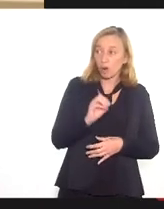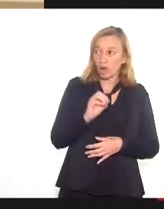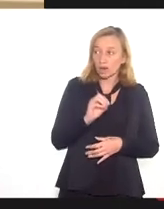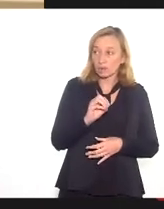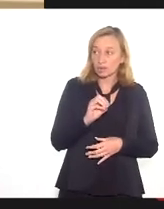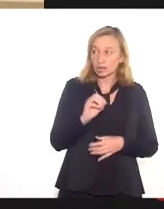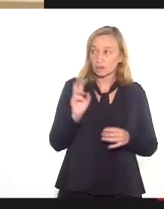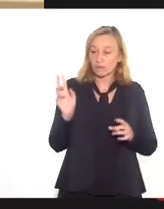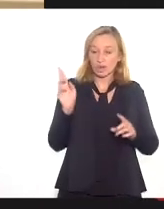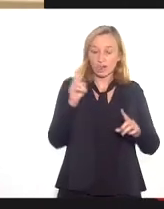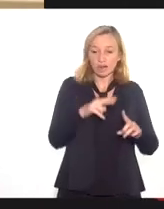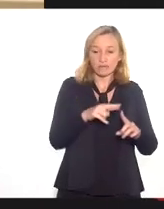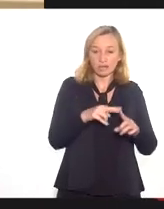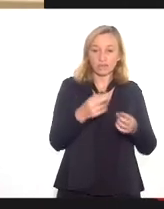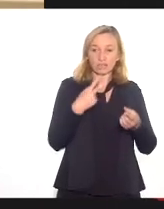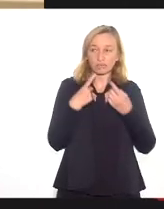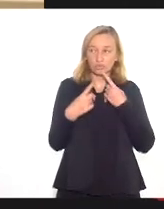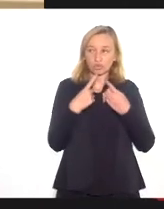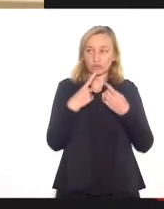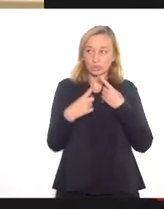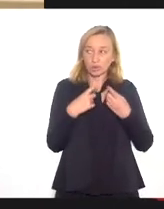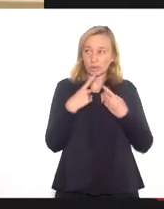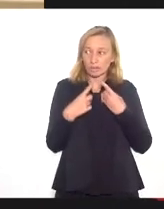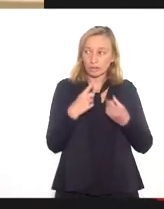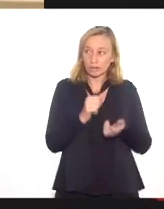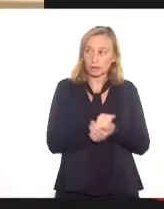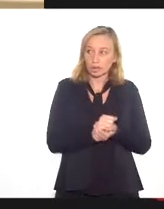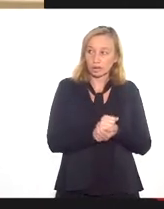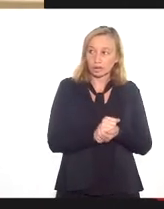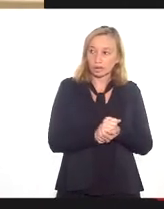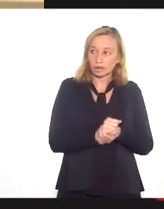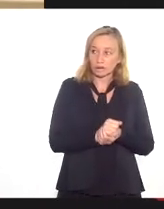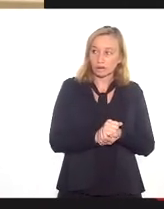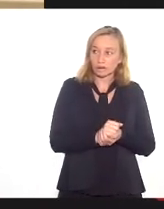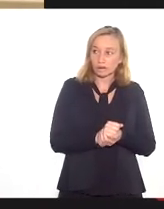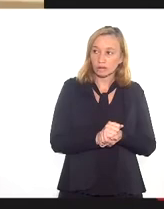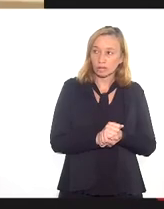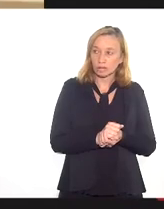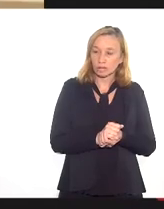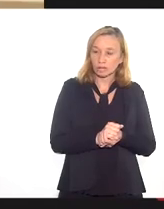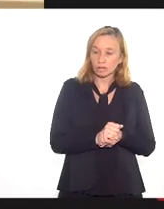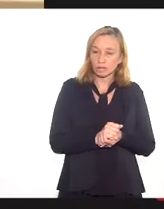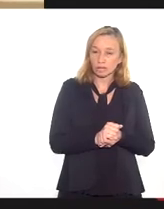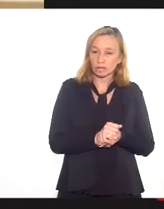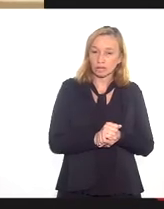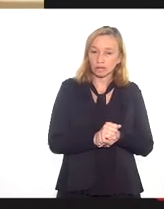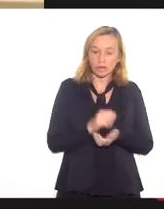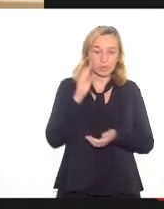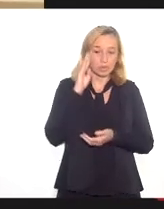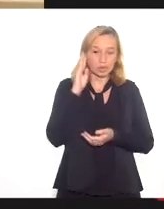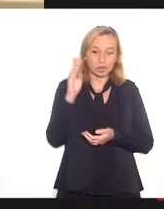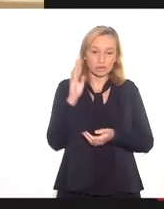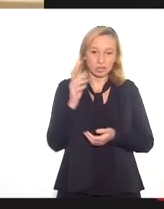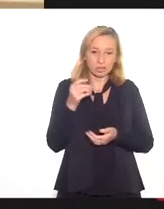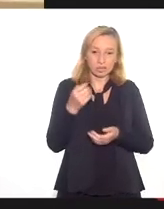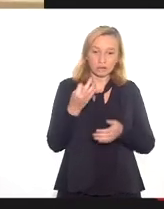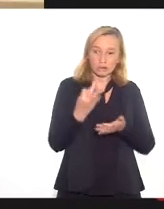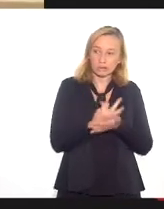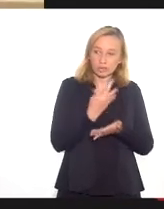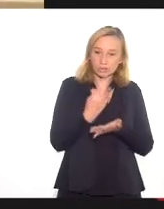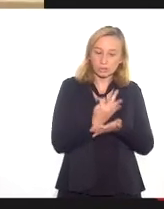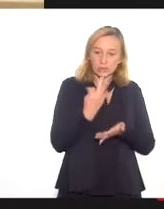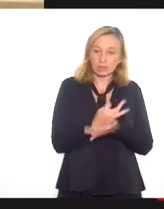uma referência num debate sobre a fundamental resistência